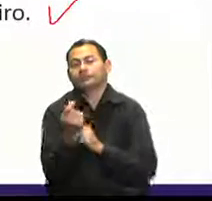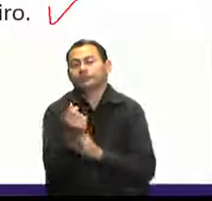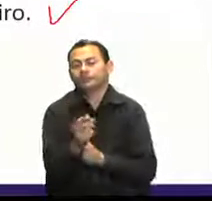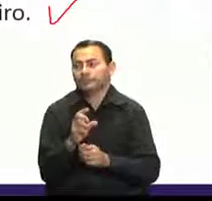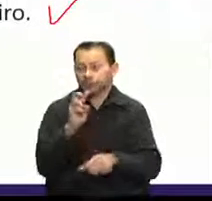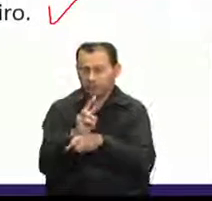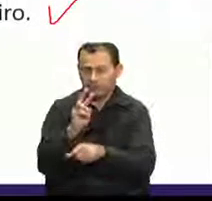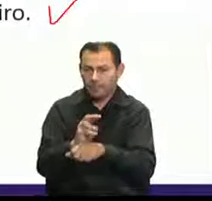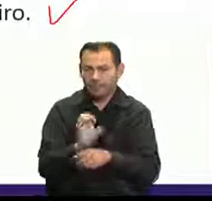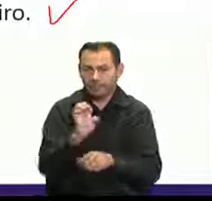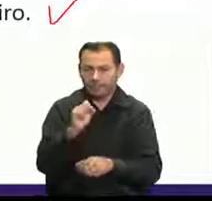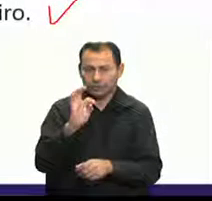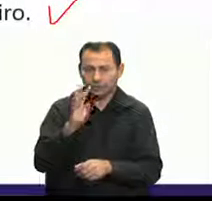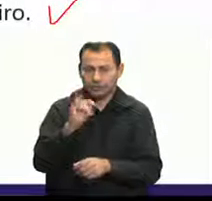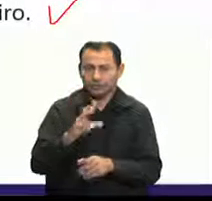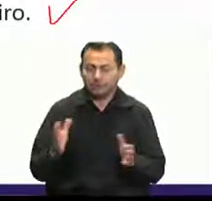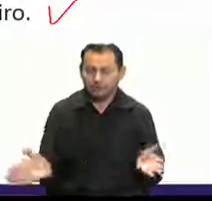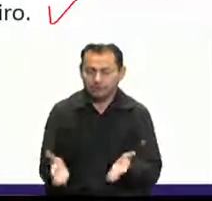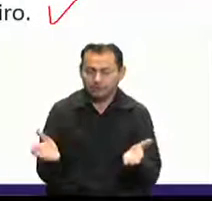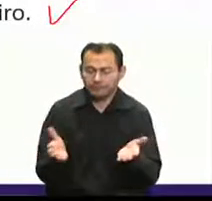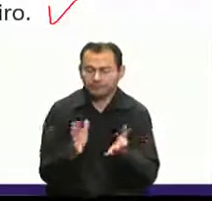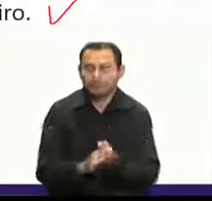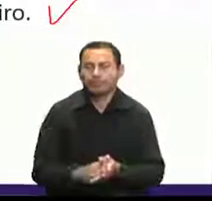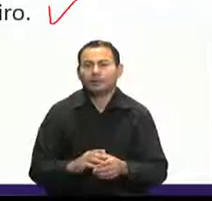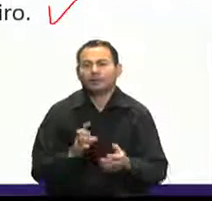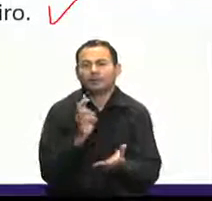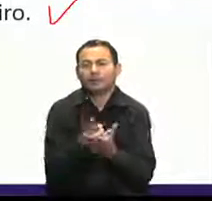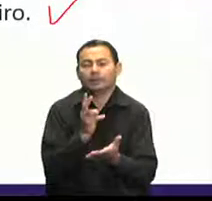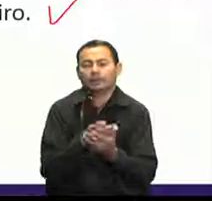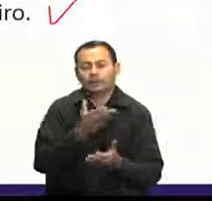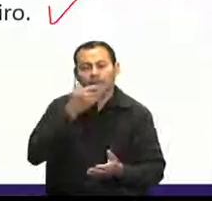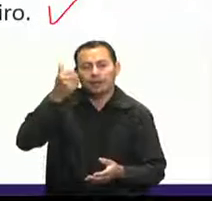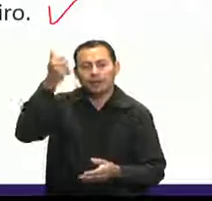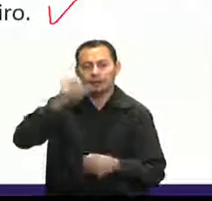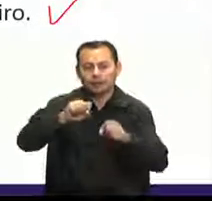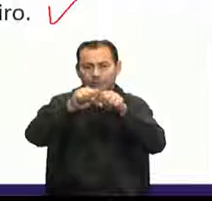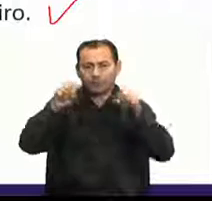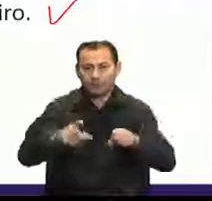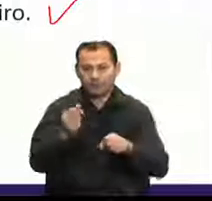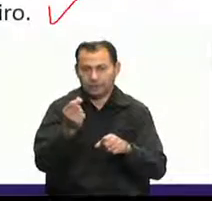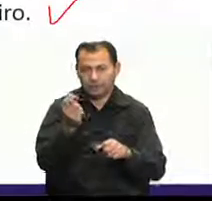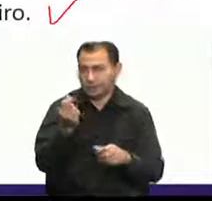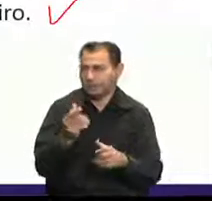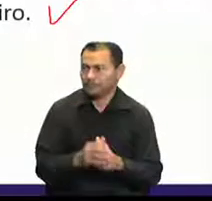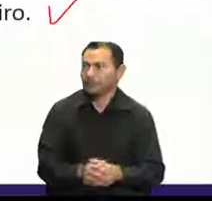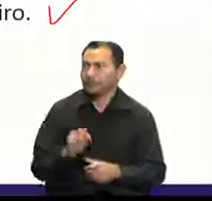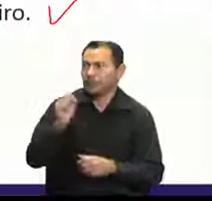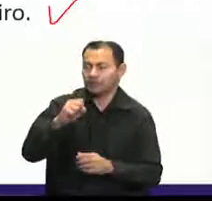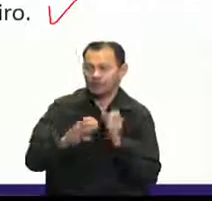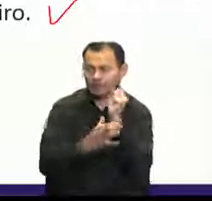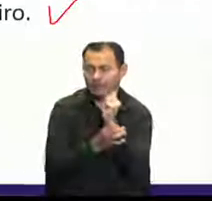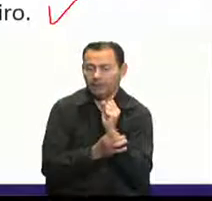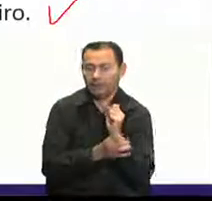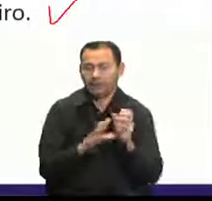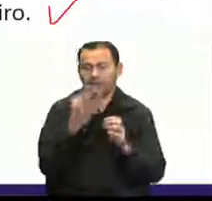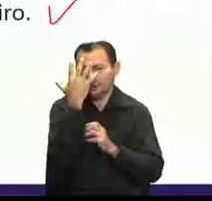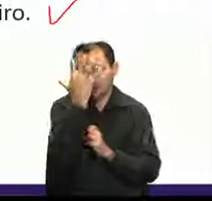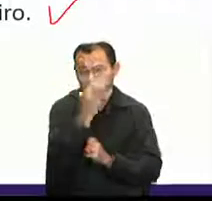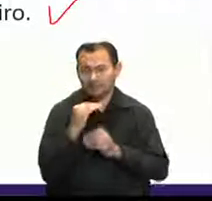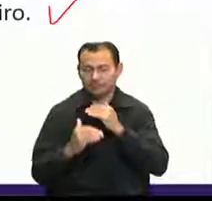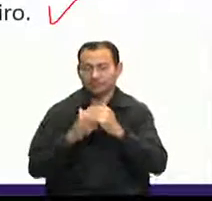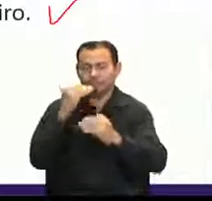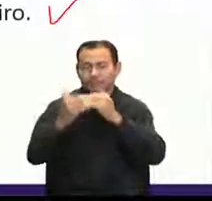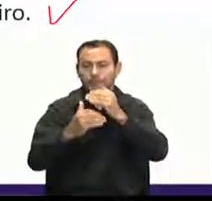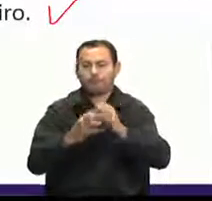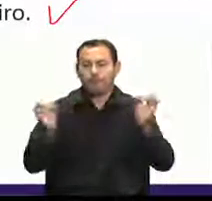zelador pela estabilidade promover o permanente aperfeiçoamento do sistema financeiro assim garante a transparência e desenvolvimento